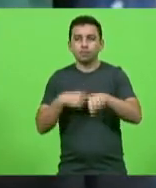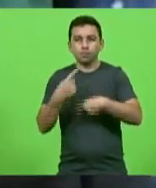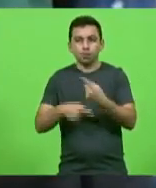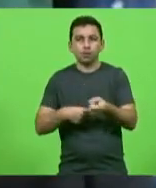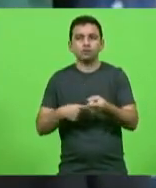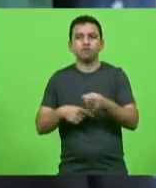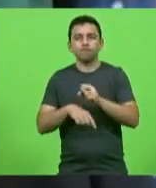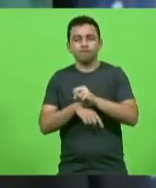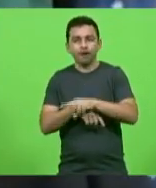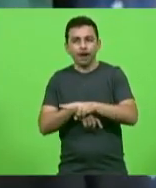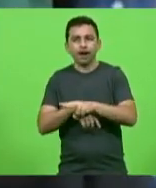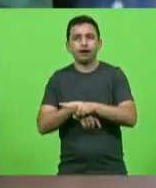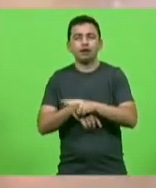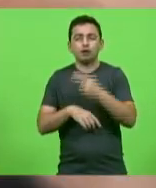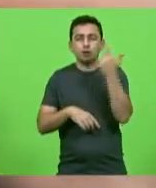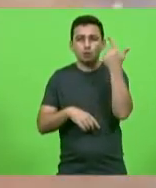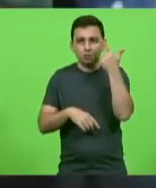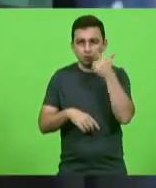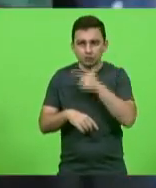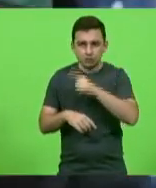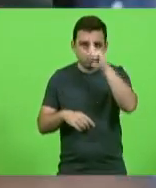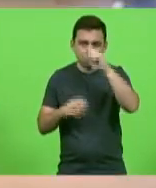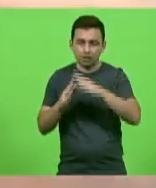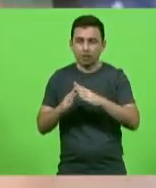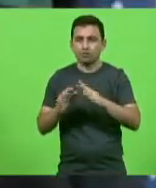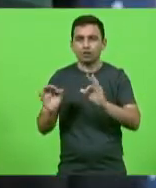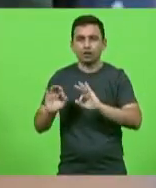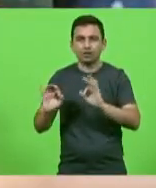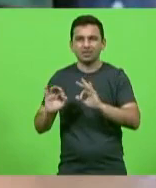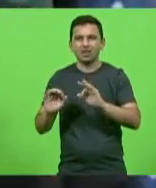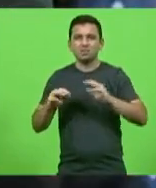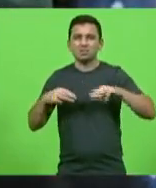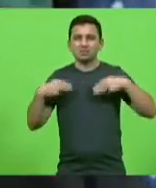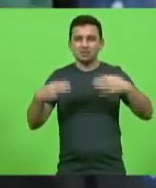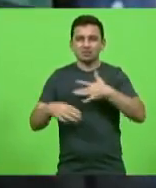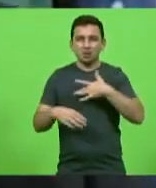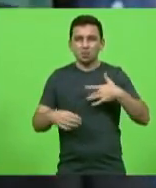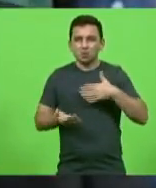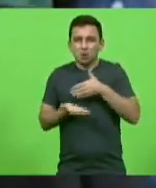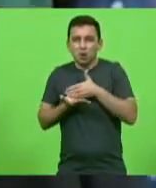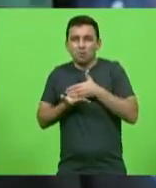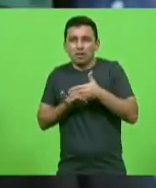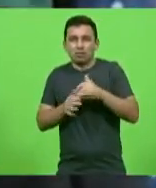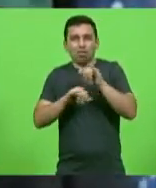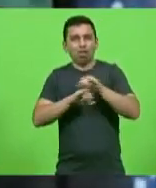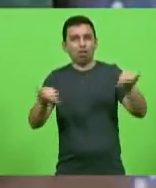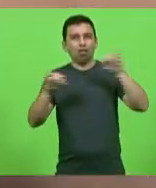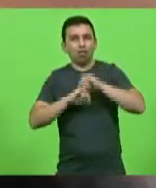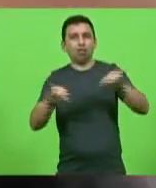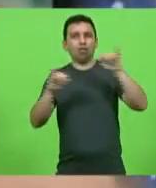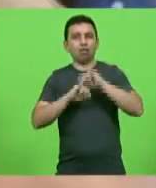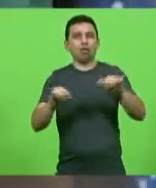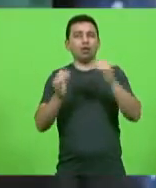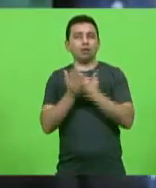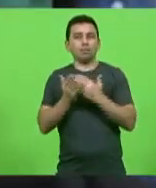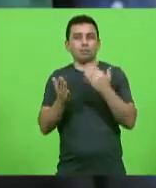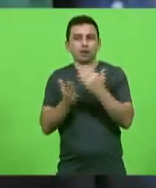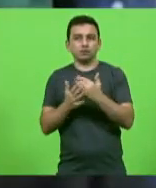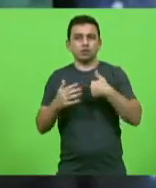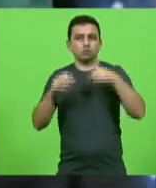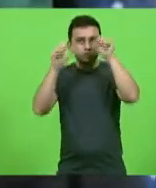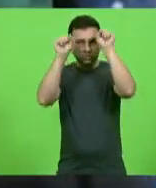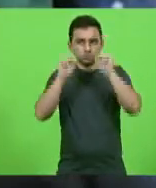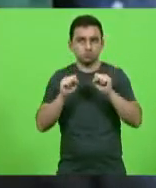vaga em hospital a para quem sabe por a Ministério da Saúde foi ela vista e mais não existe todo o processo para poderia e só